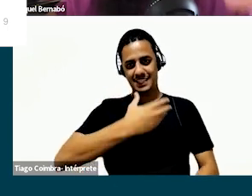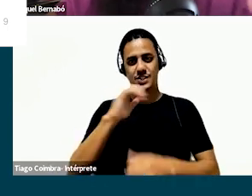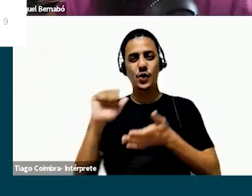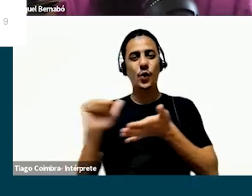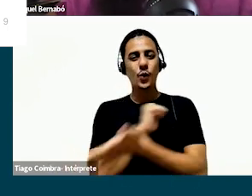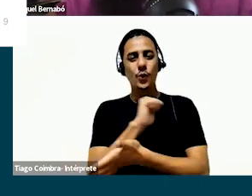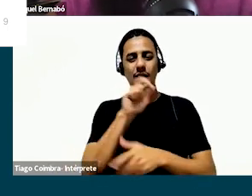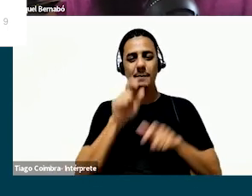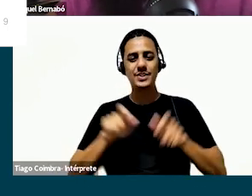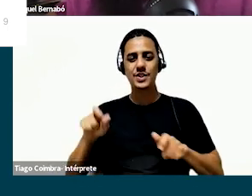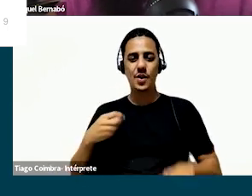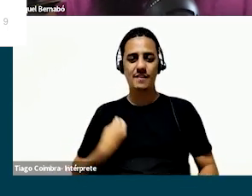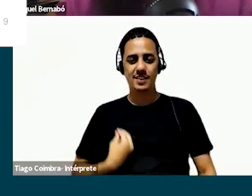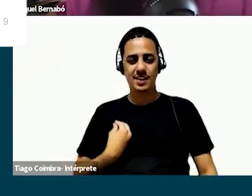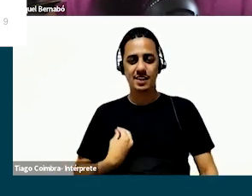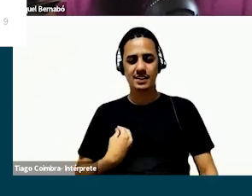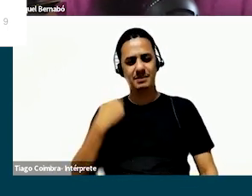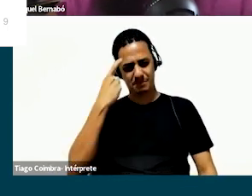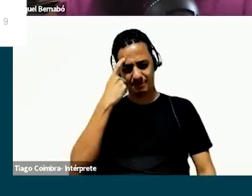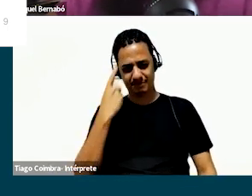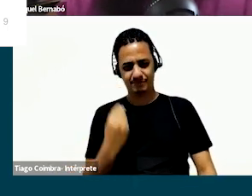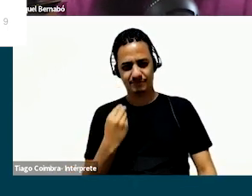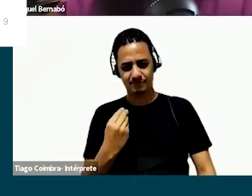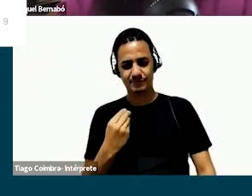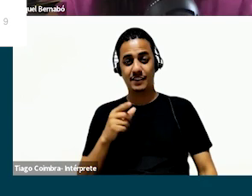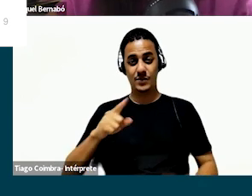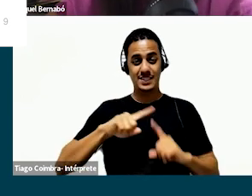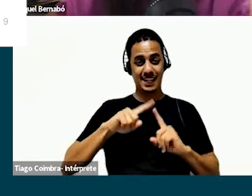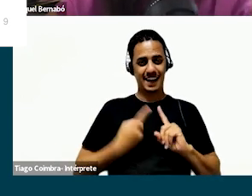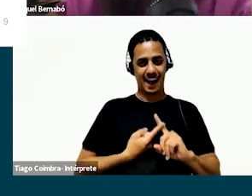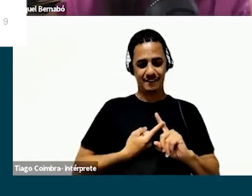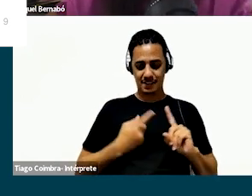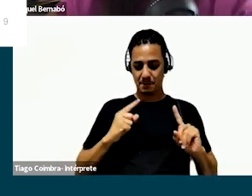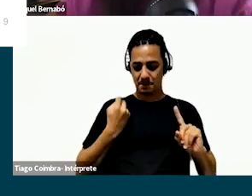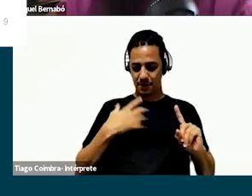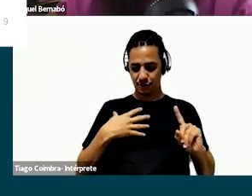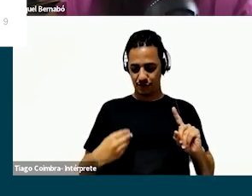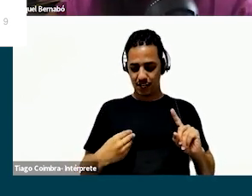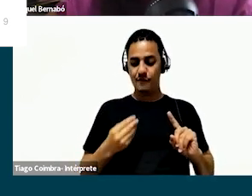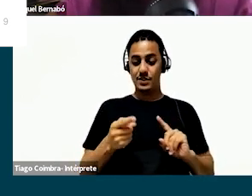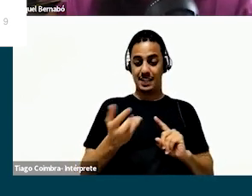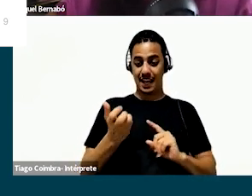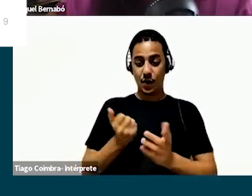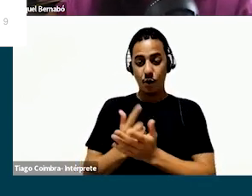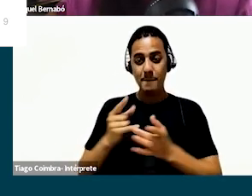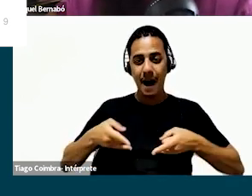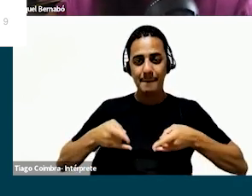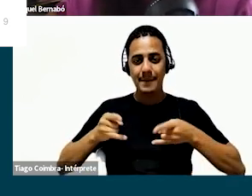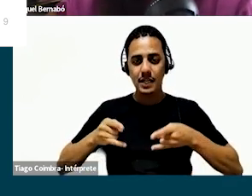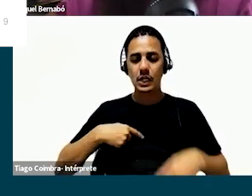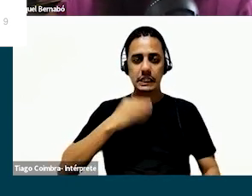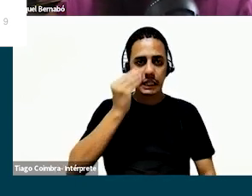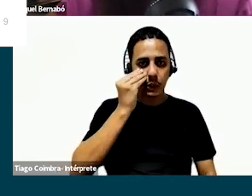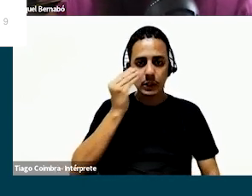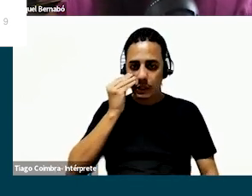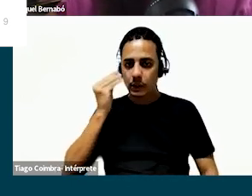desconsideram completamente a existência de outras pessoas? Se coloque nesse lugar. Você está grávida do seu primeiro filho e você quer comprar um